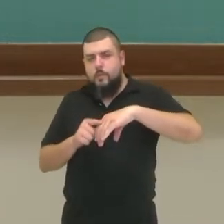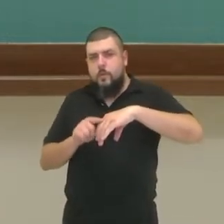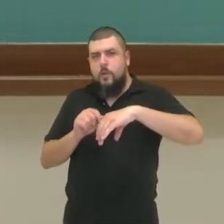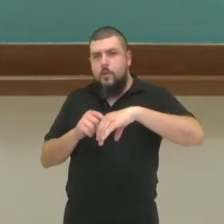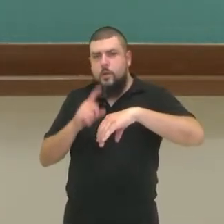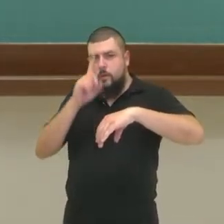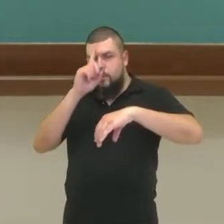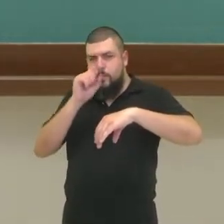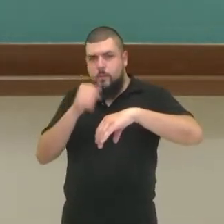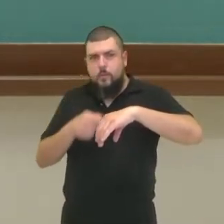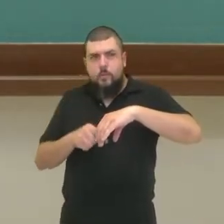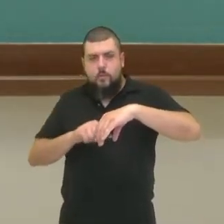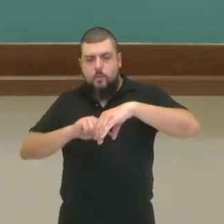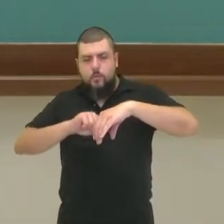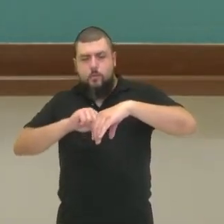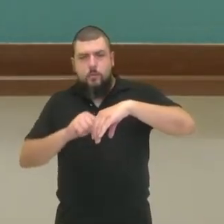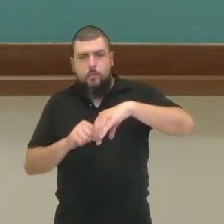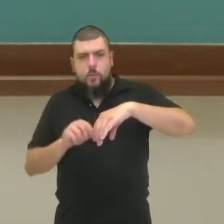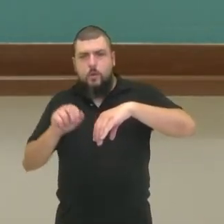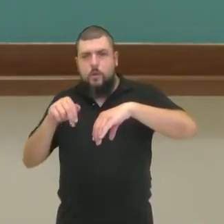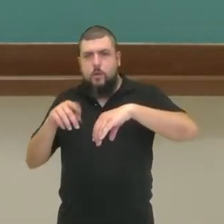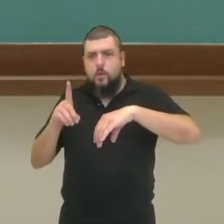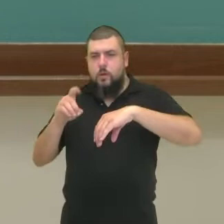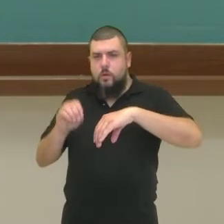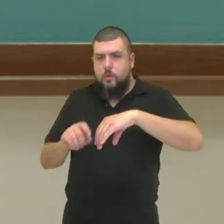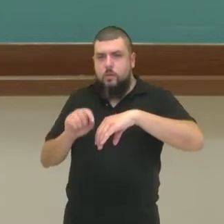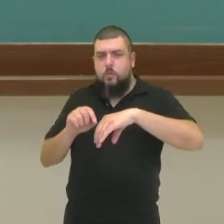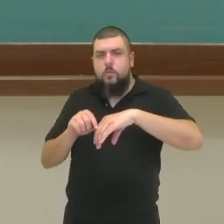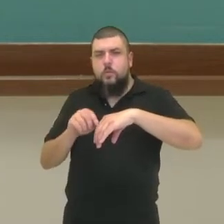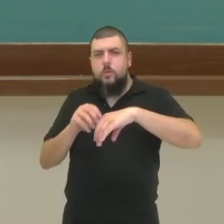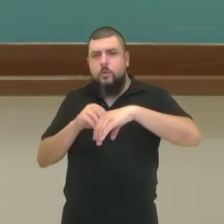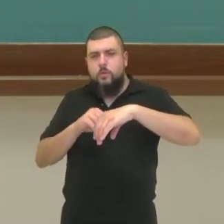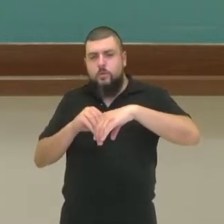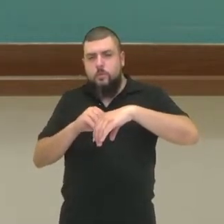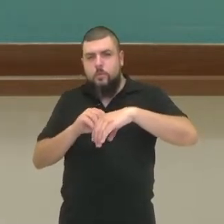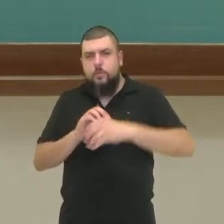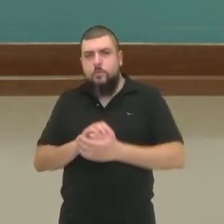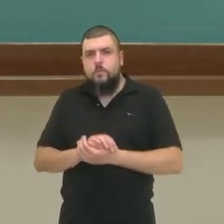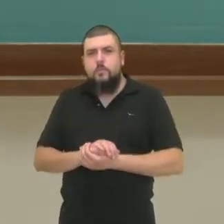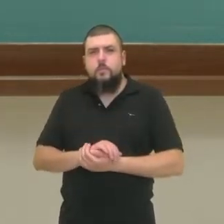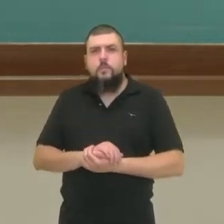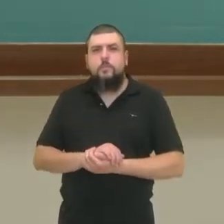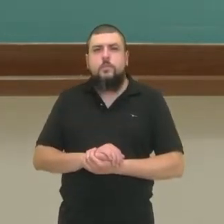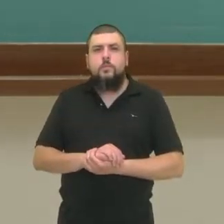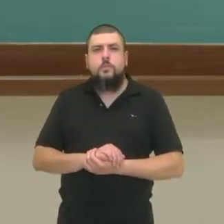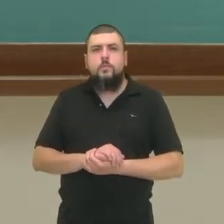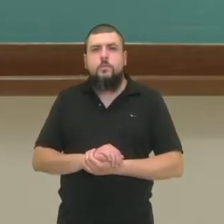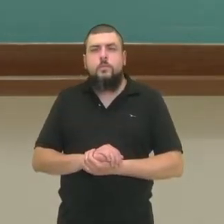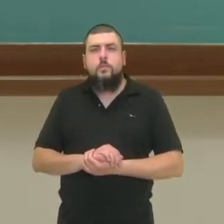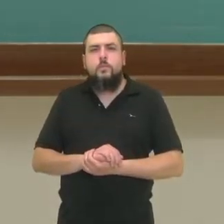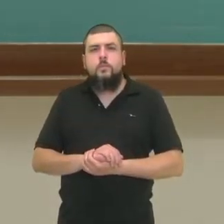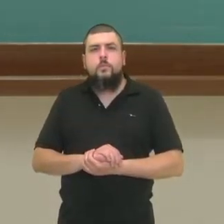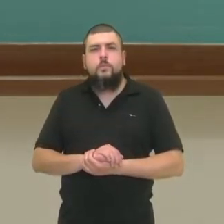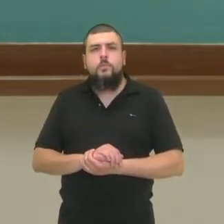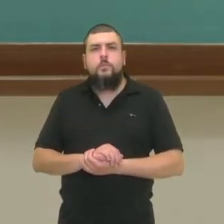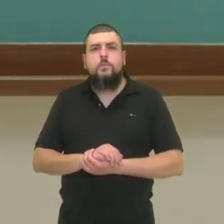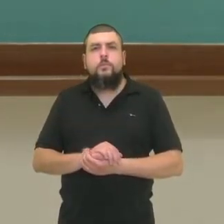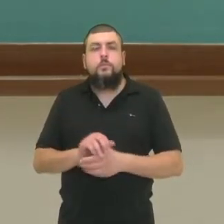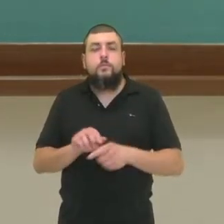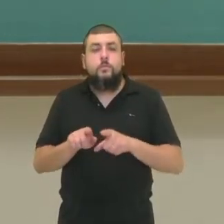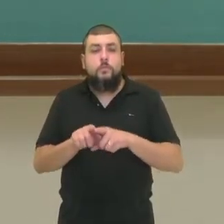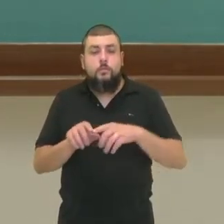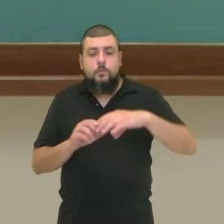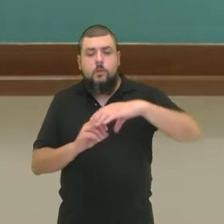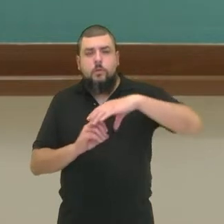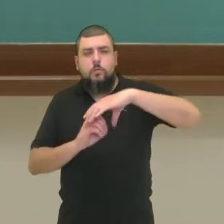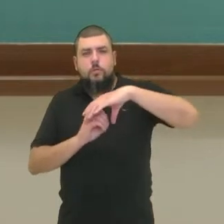azul aqui. Ele vai formar o tecido de revestimento do tubo interno do digestório, né, tubo digestório. E esse em